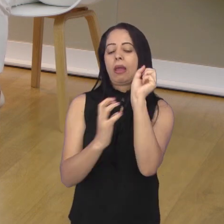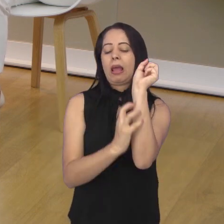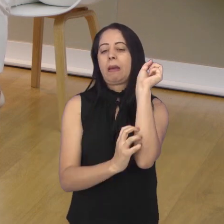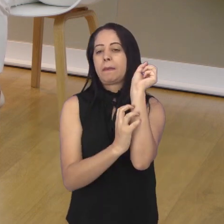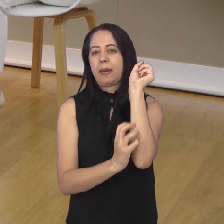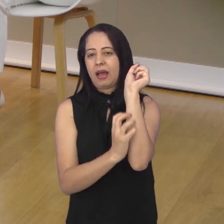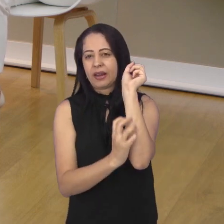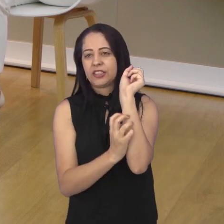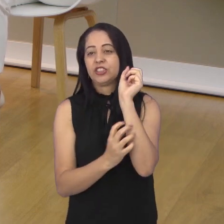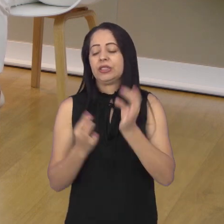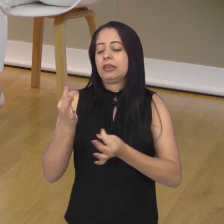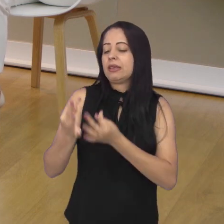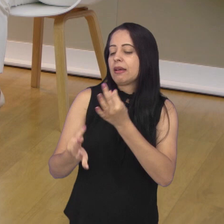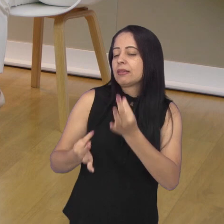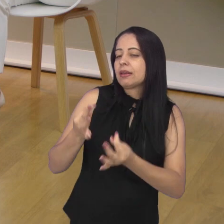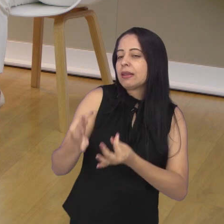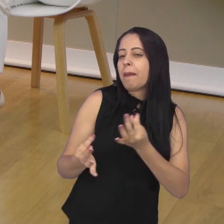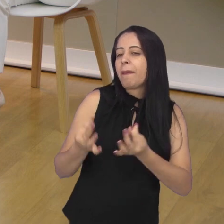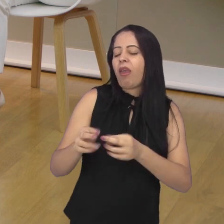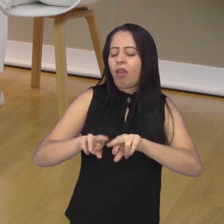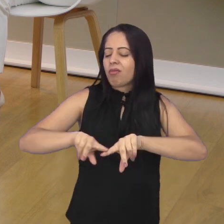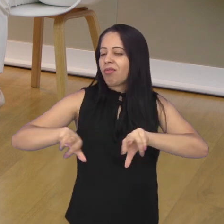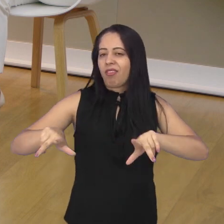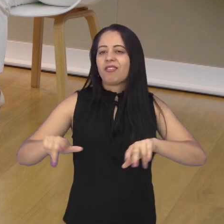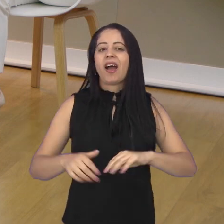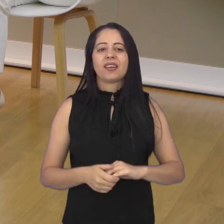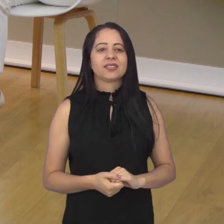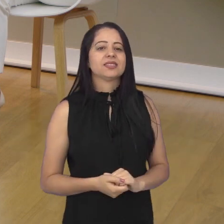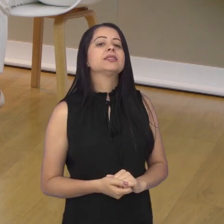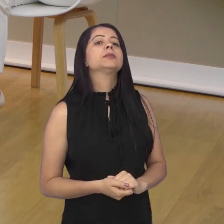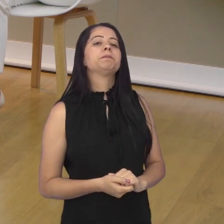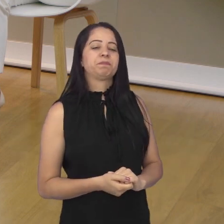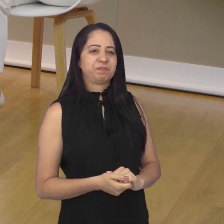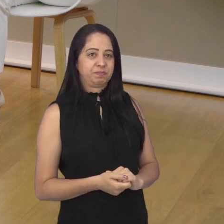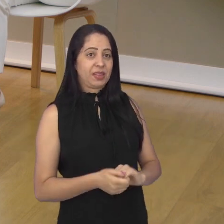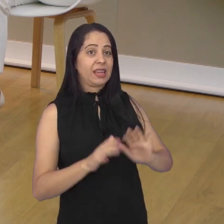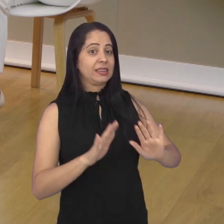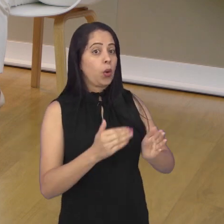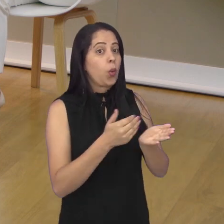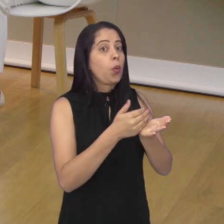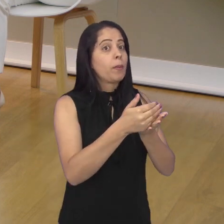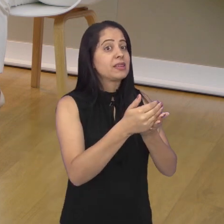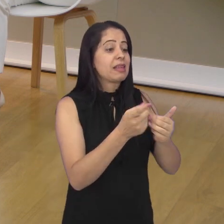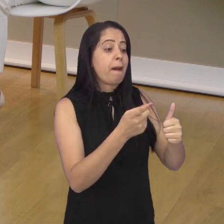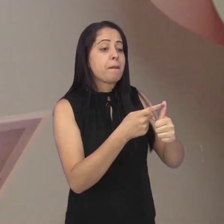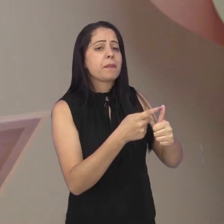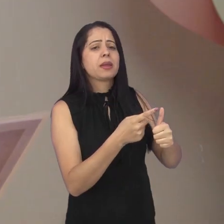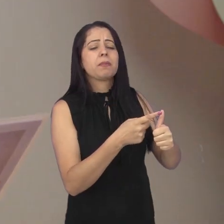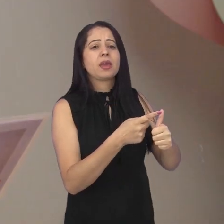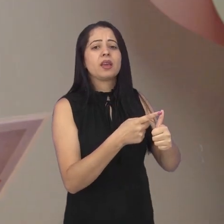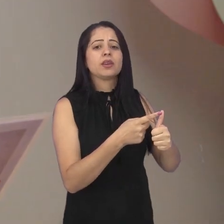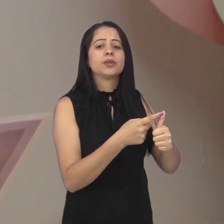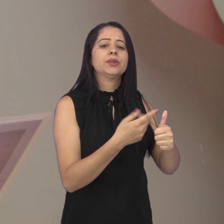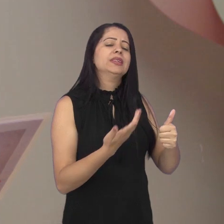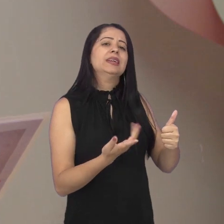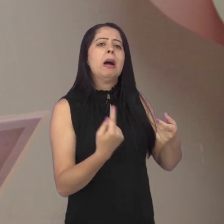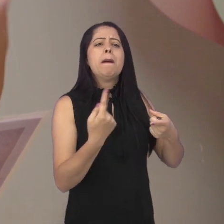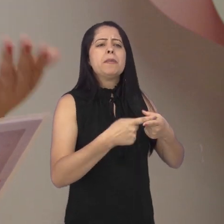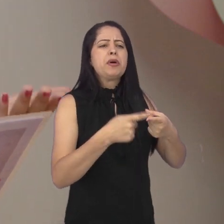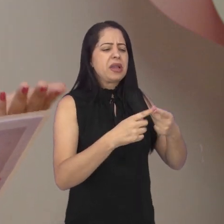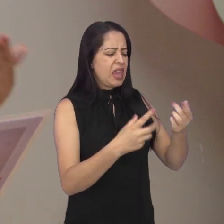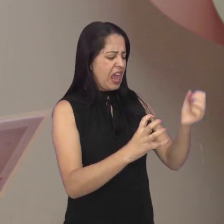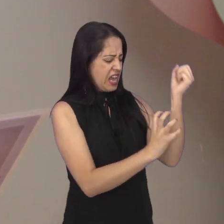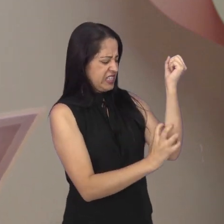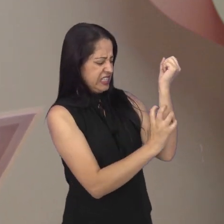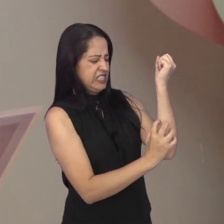né? Tratamento, as causas. Ótimo. Para a gente começar, quais são os fatores que são assim que